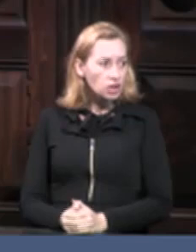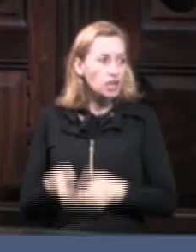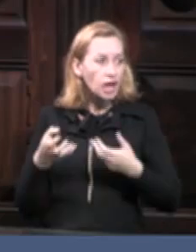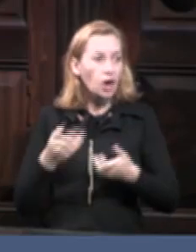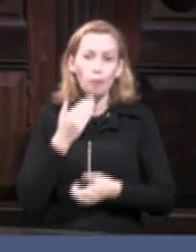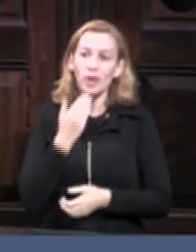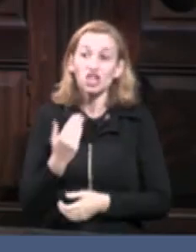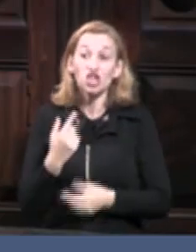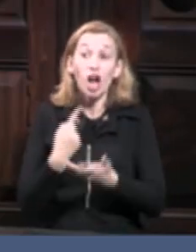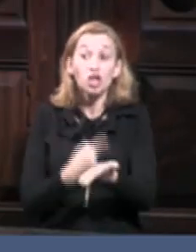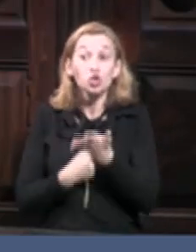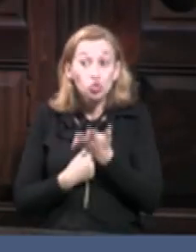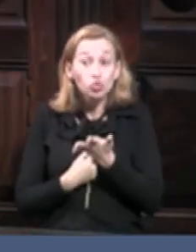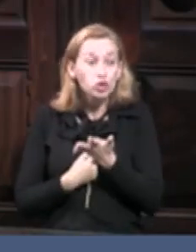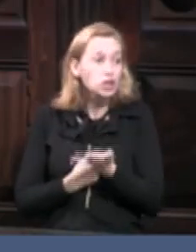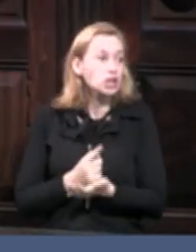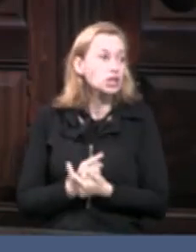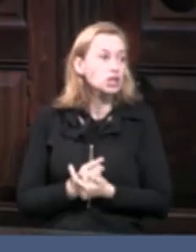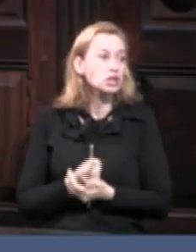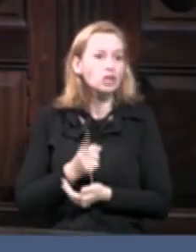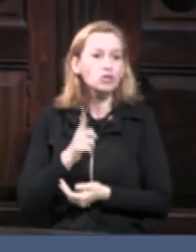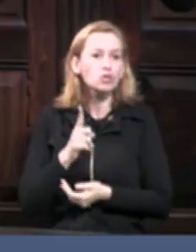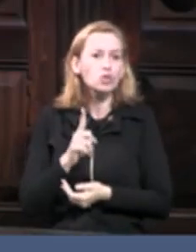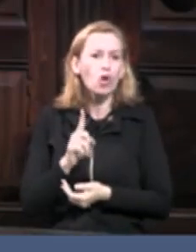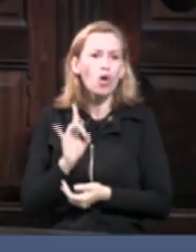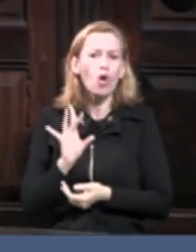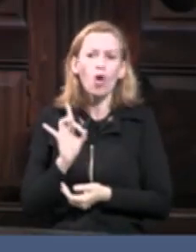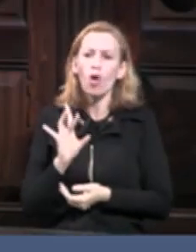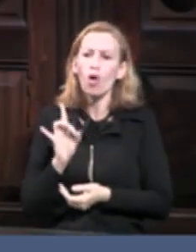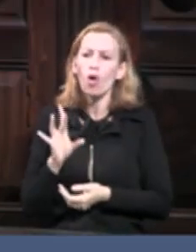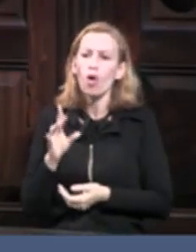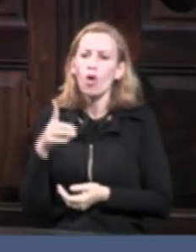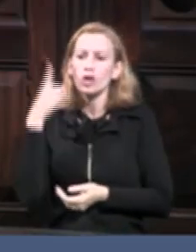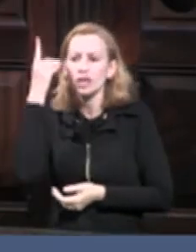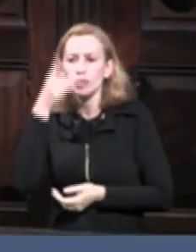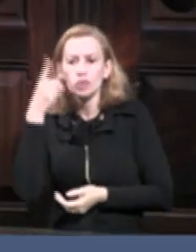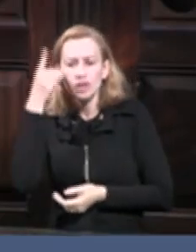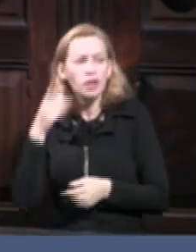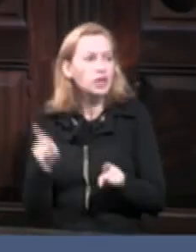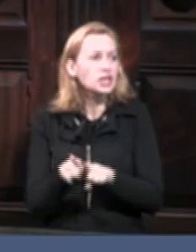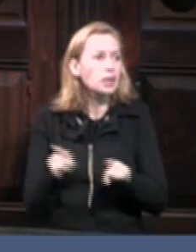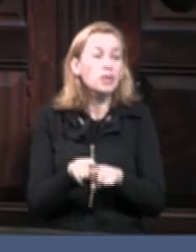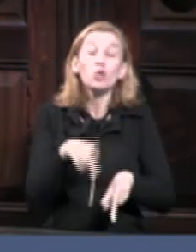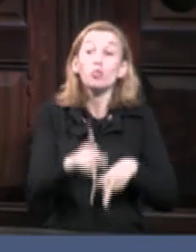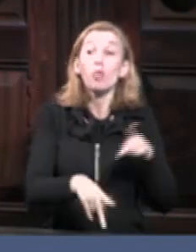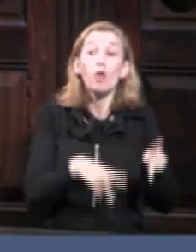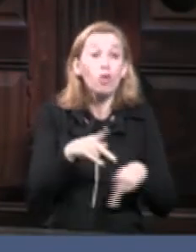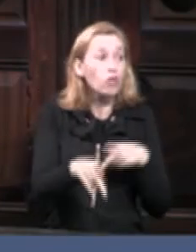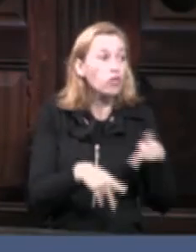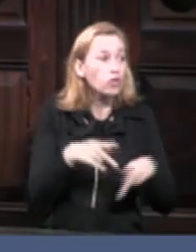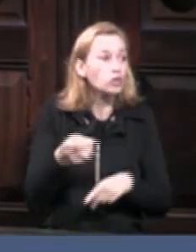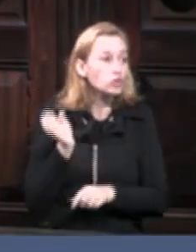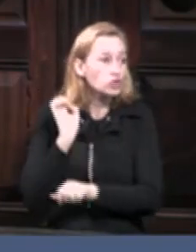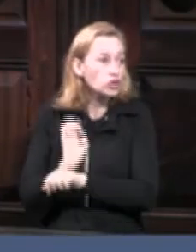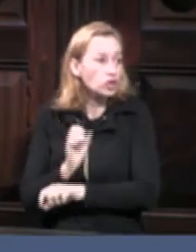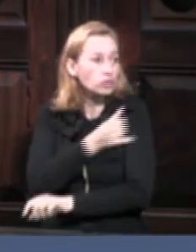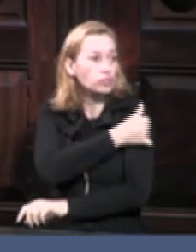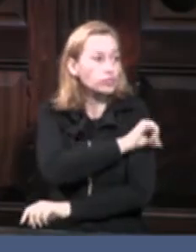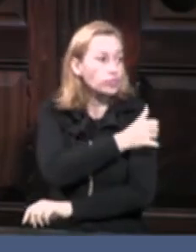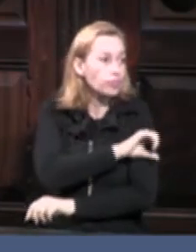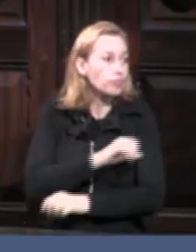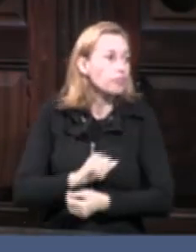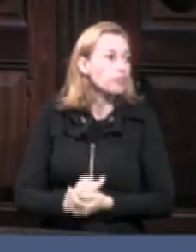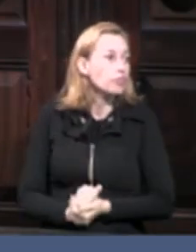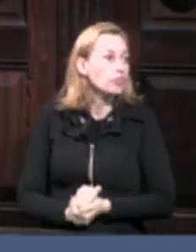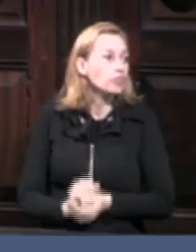ajuda não só dos nobres parlamentares, mas especialmente da população do estado do Rio de Janeiro,